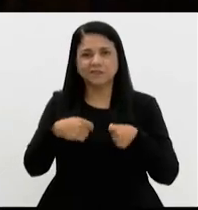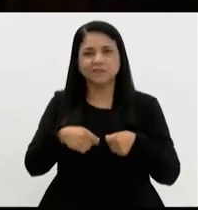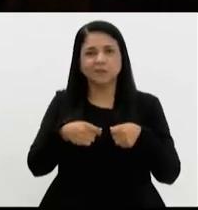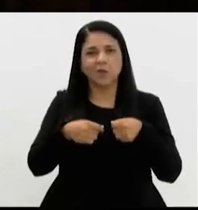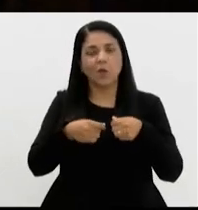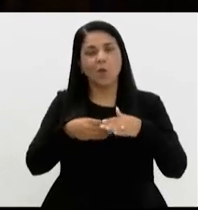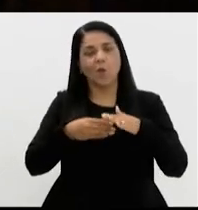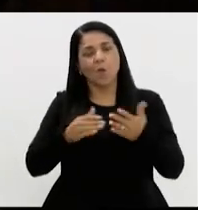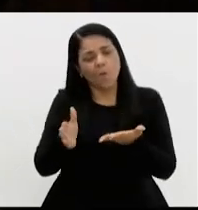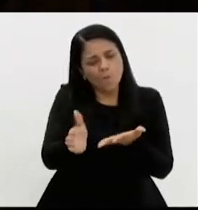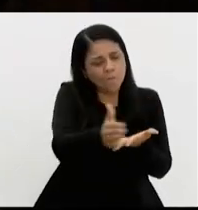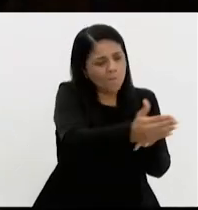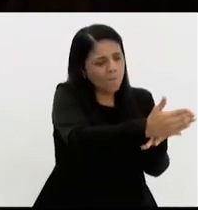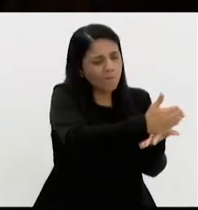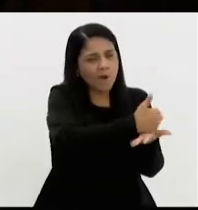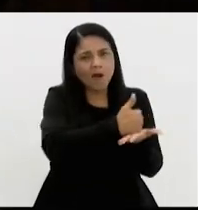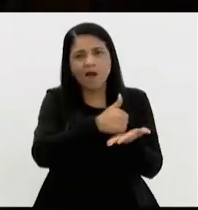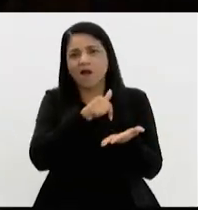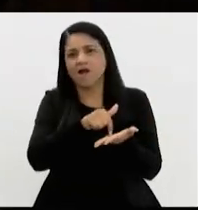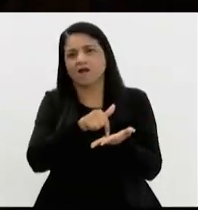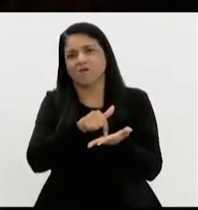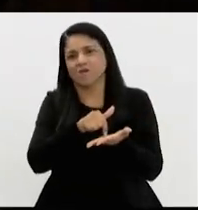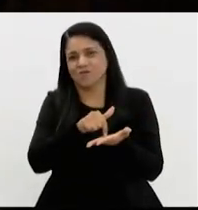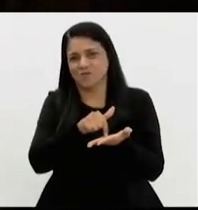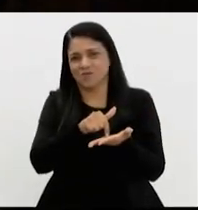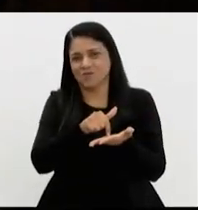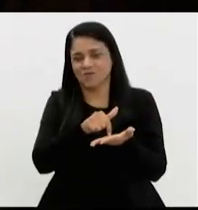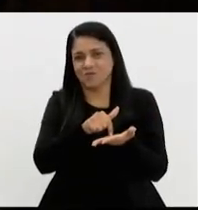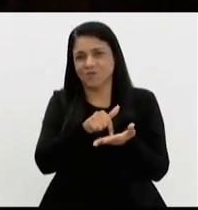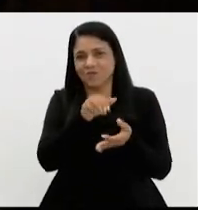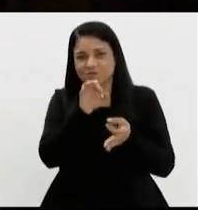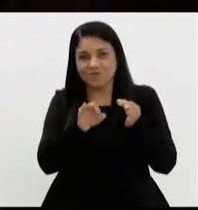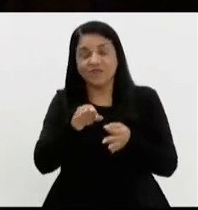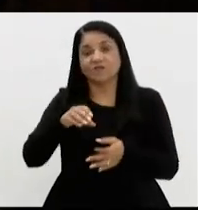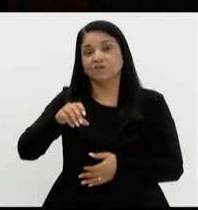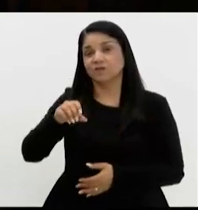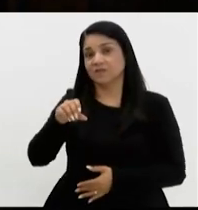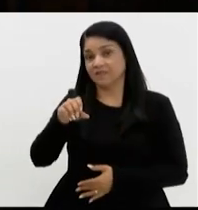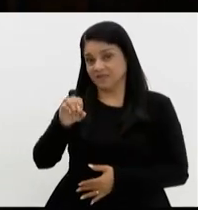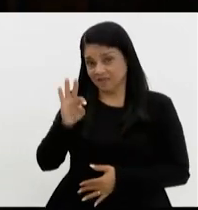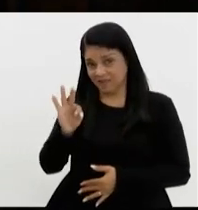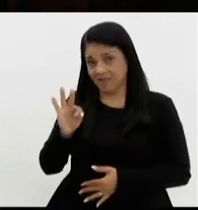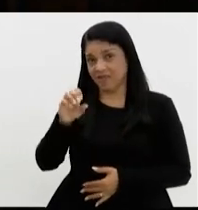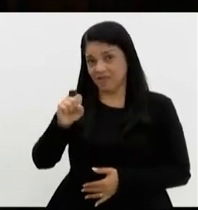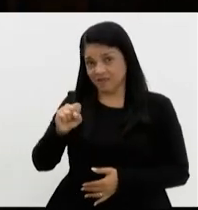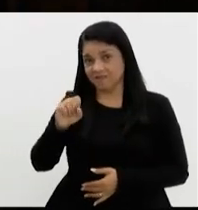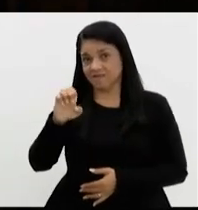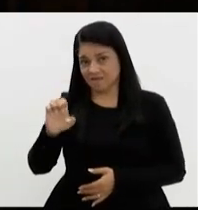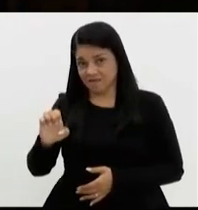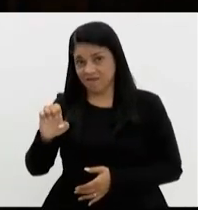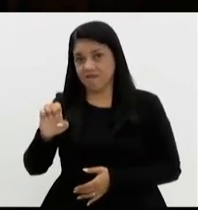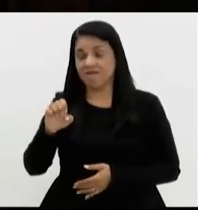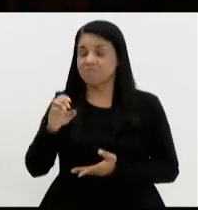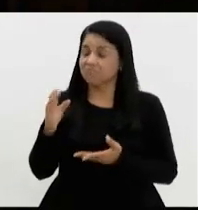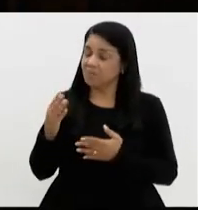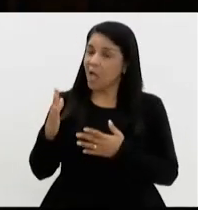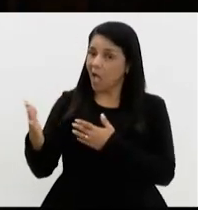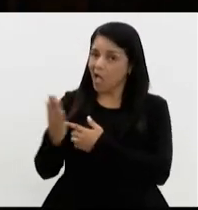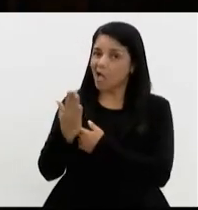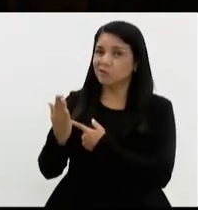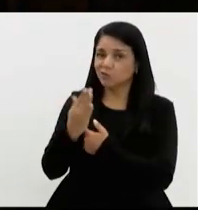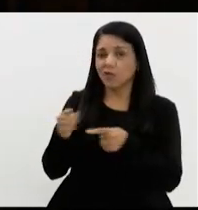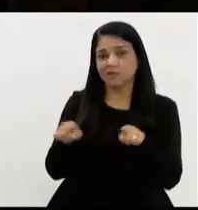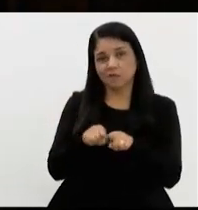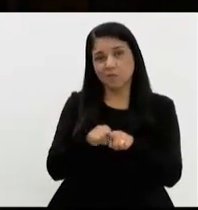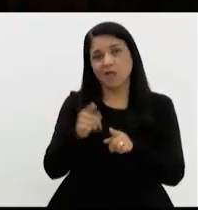banco de dados com a jurisprudência recente do TSE possa ser uma saída de auxílio mas nós precisamos de auxílio